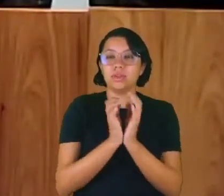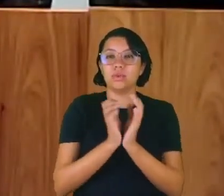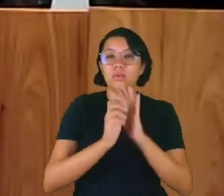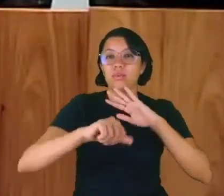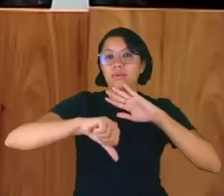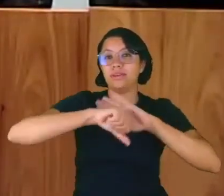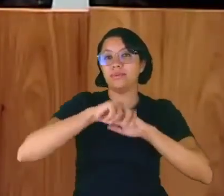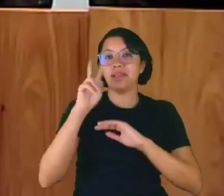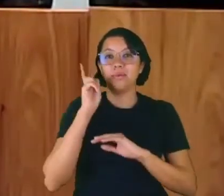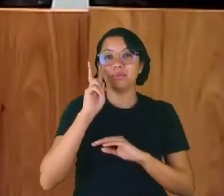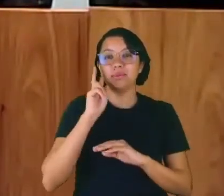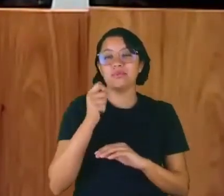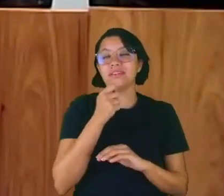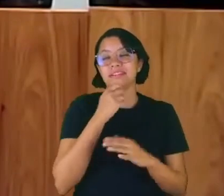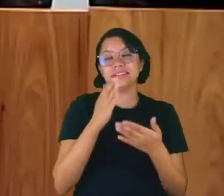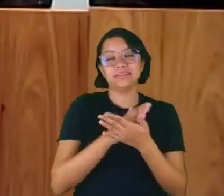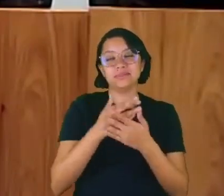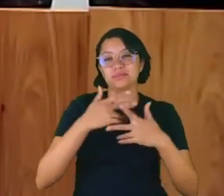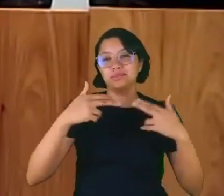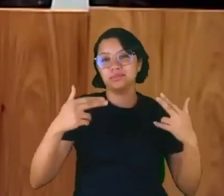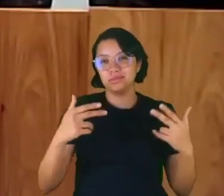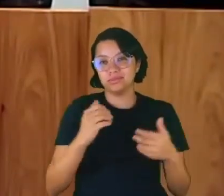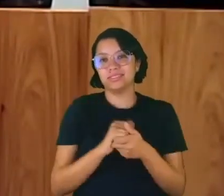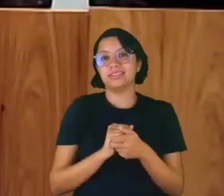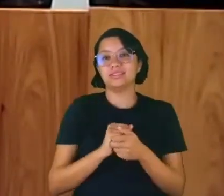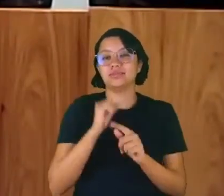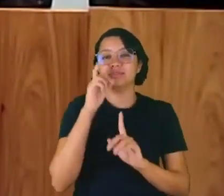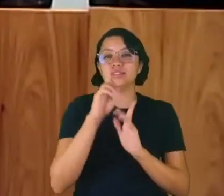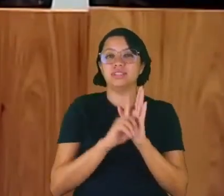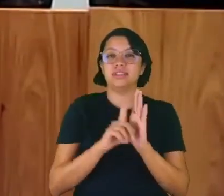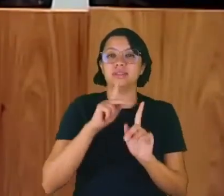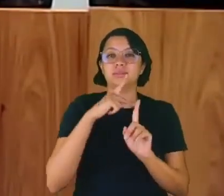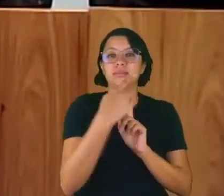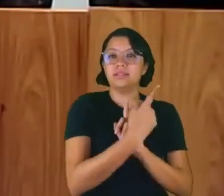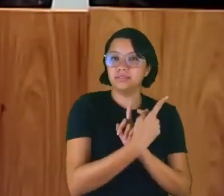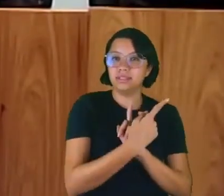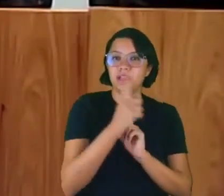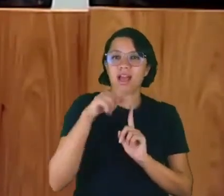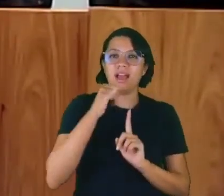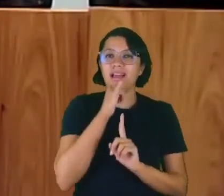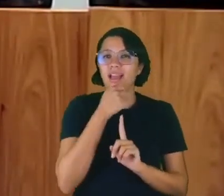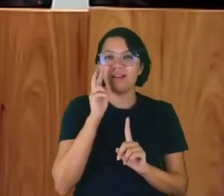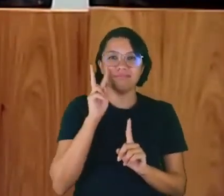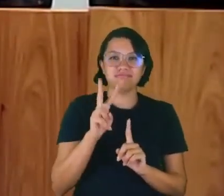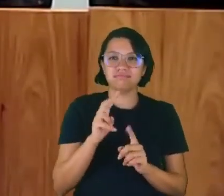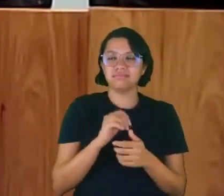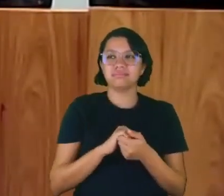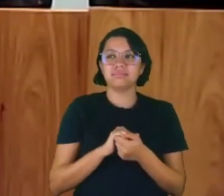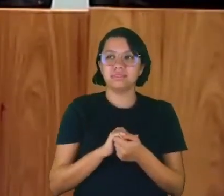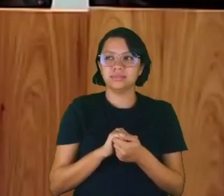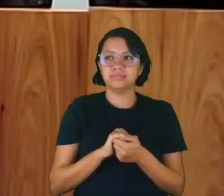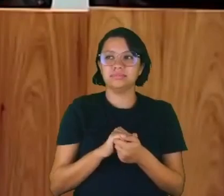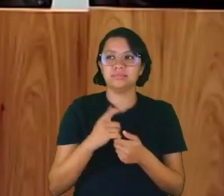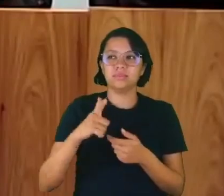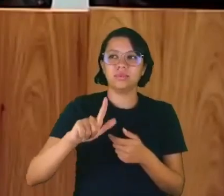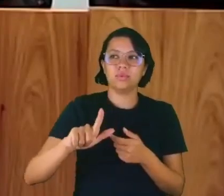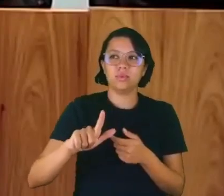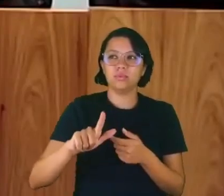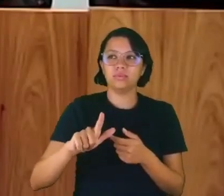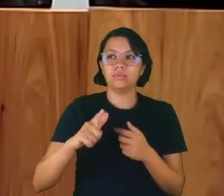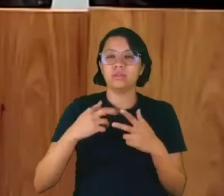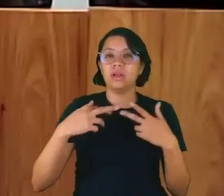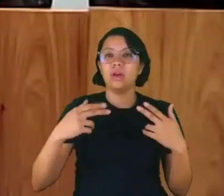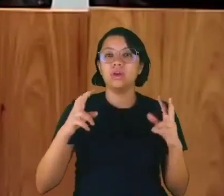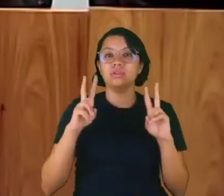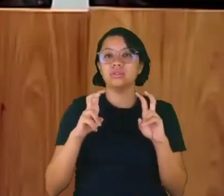lembro algumas coisas lá do previdenciário. E era triste ver isso. Outra de demanda repetitiva,